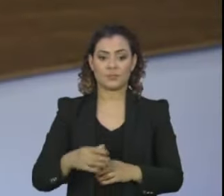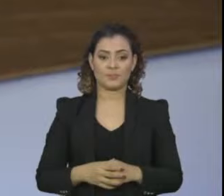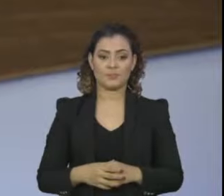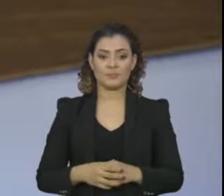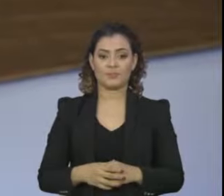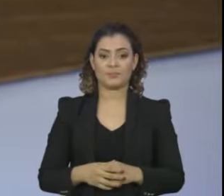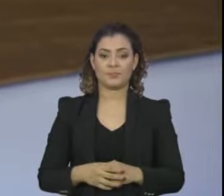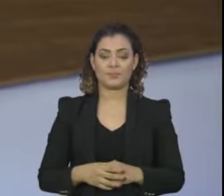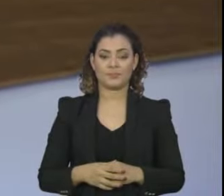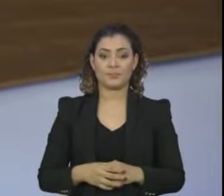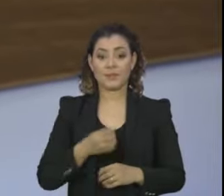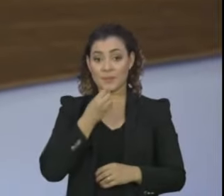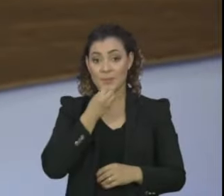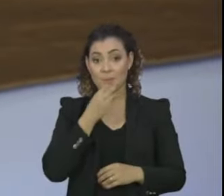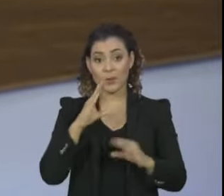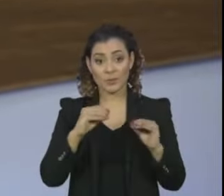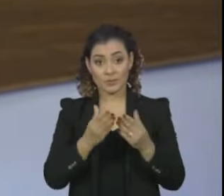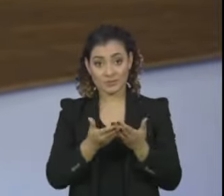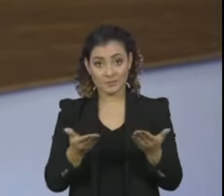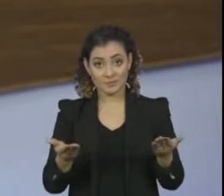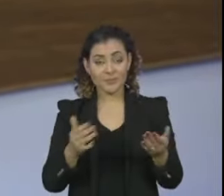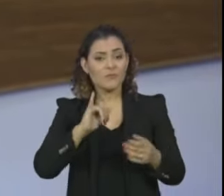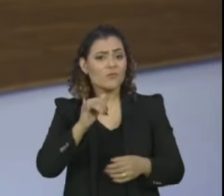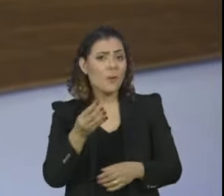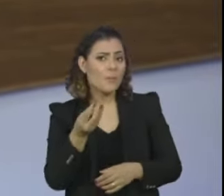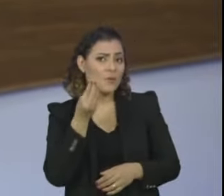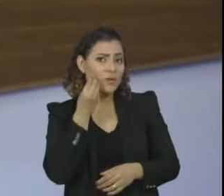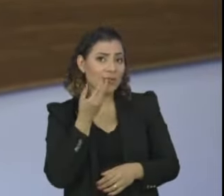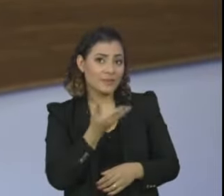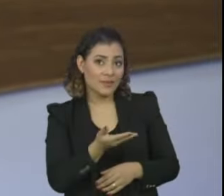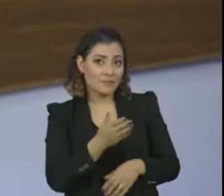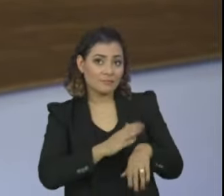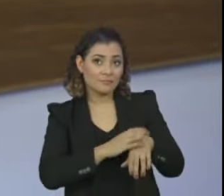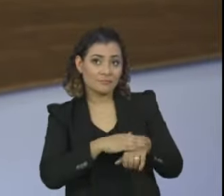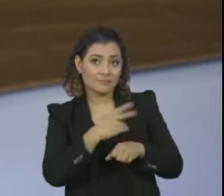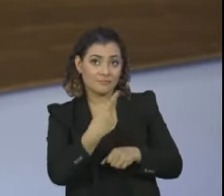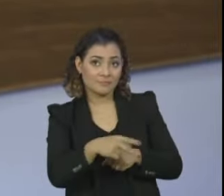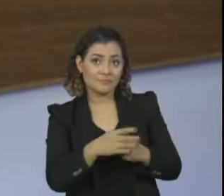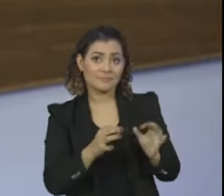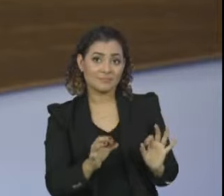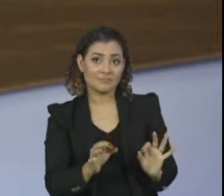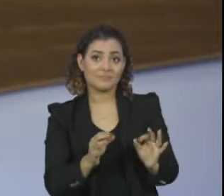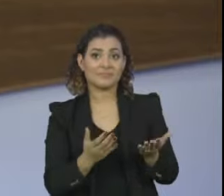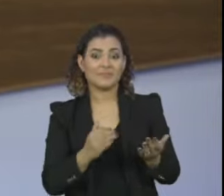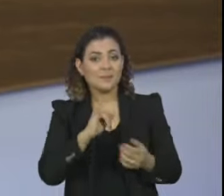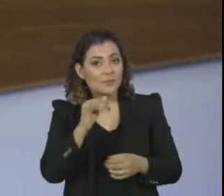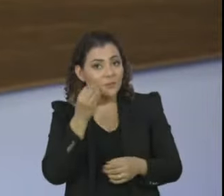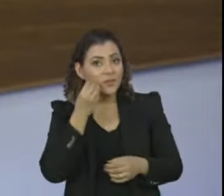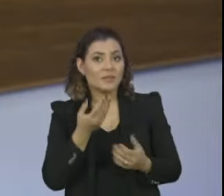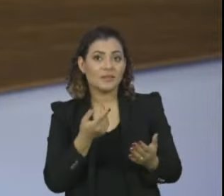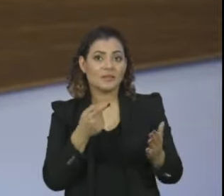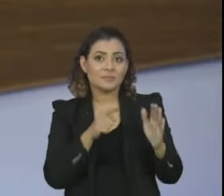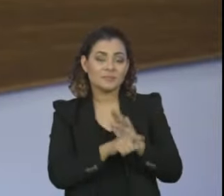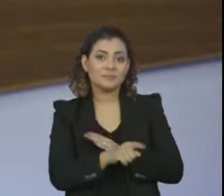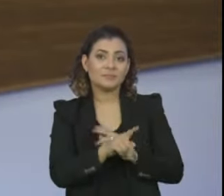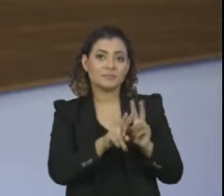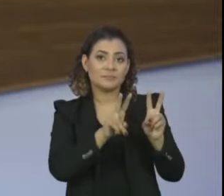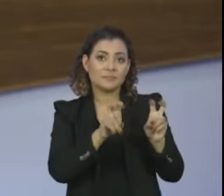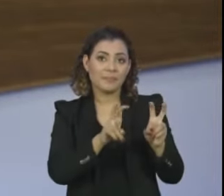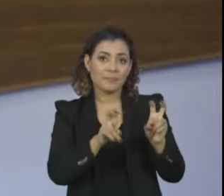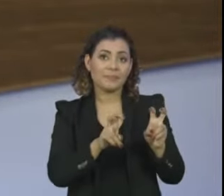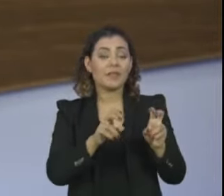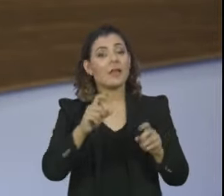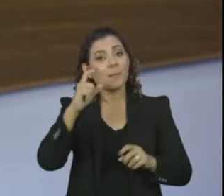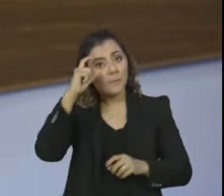Boa noite vou aproveitar o pediu para o senhor aprofundar um pouco mais há a questão do